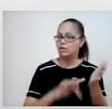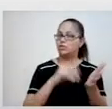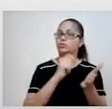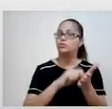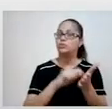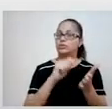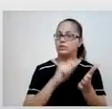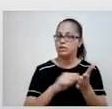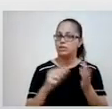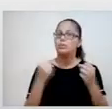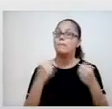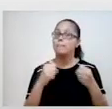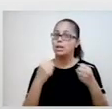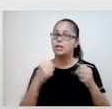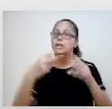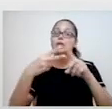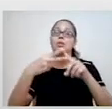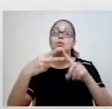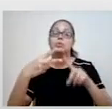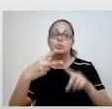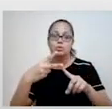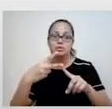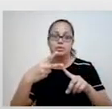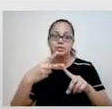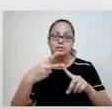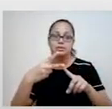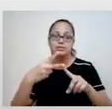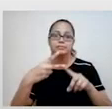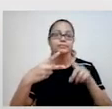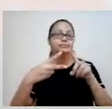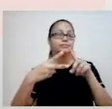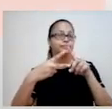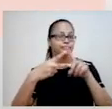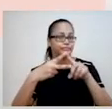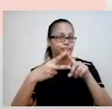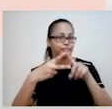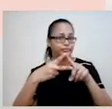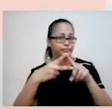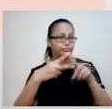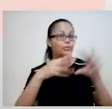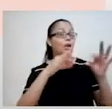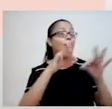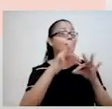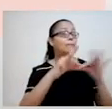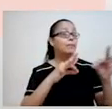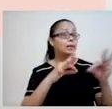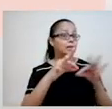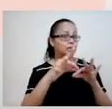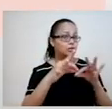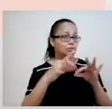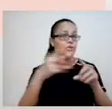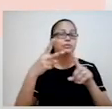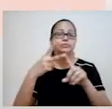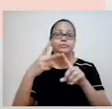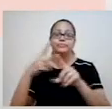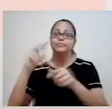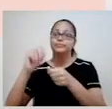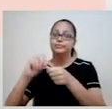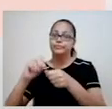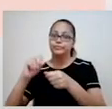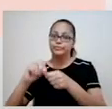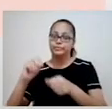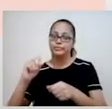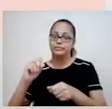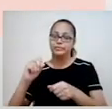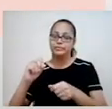inclui dois processos, tá? Ela inclui aí justamente o planejamento e a execução.